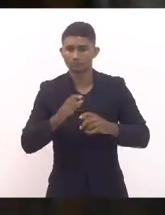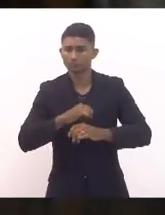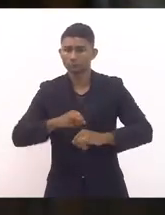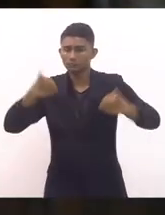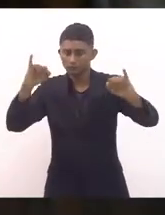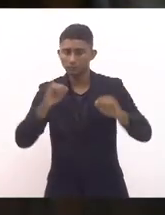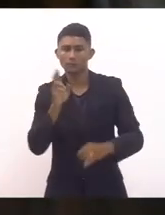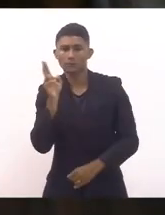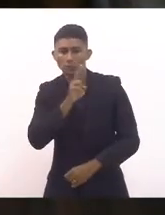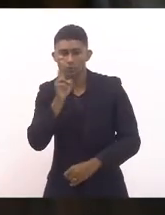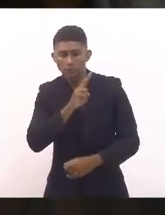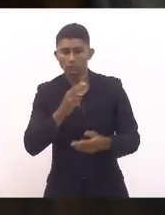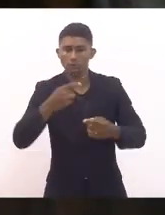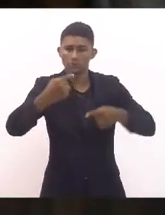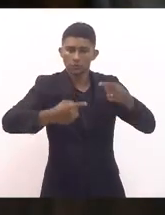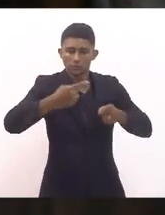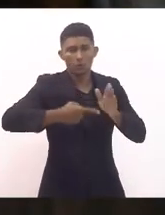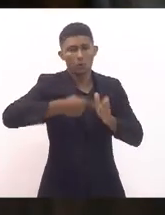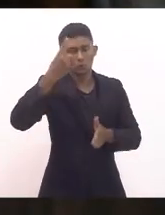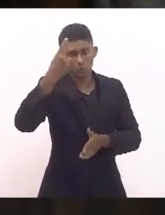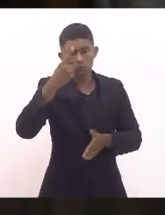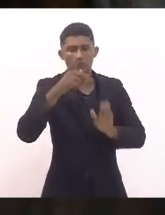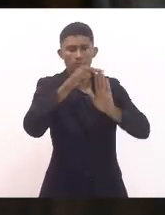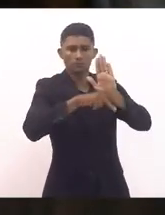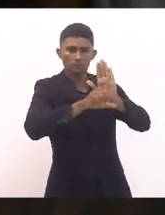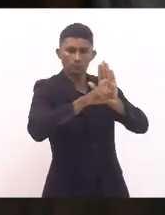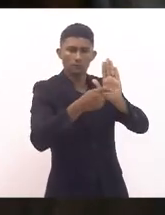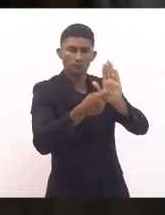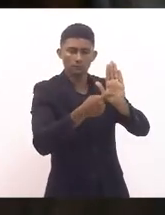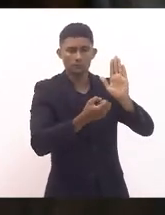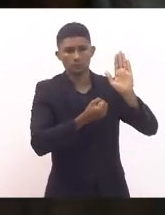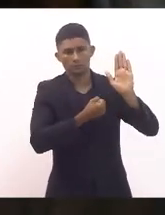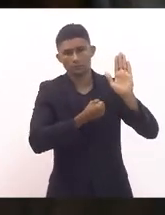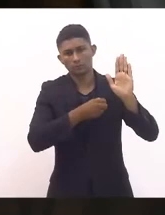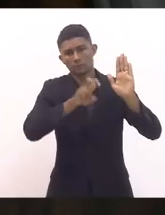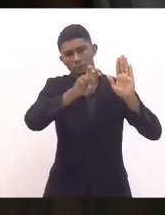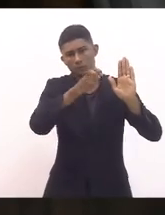Anuncio em regime de urgência e discussão única, projeto de lei número